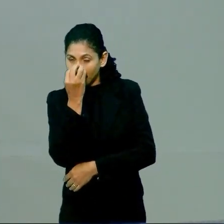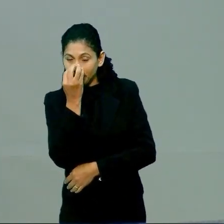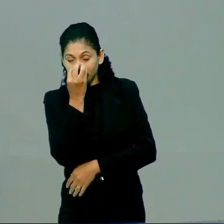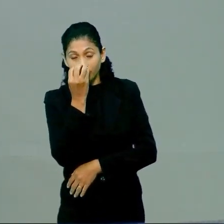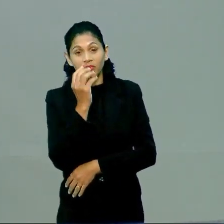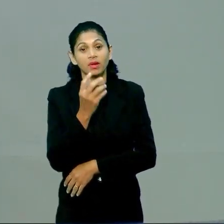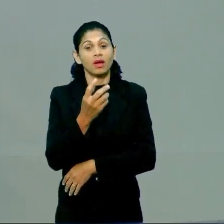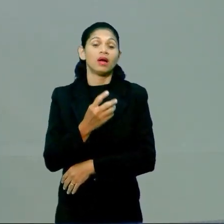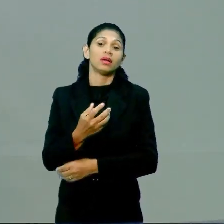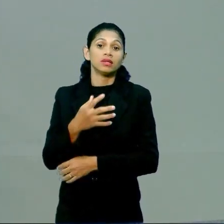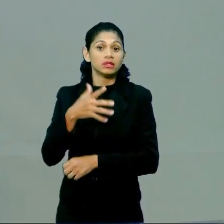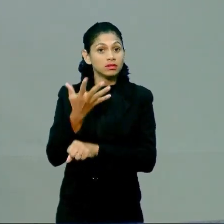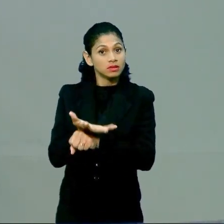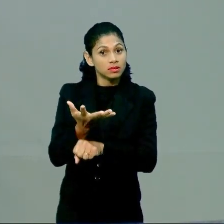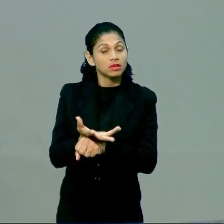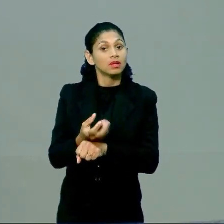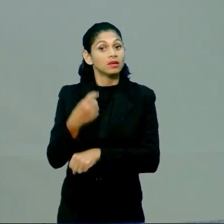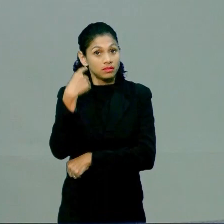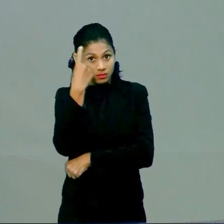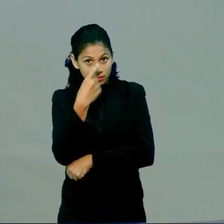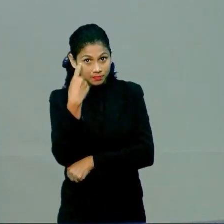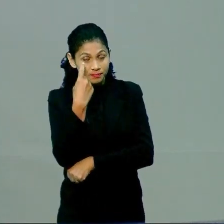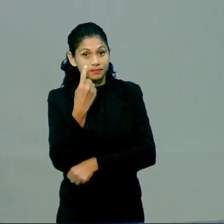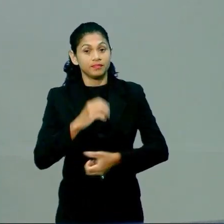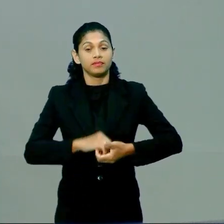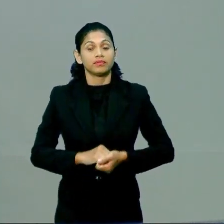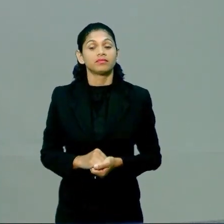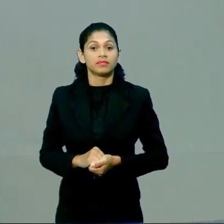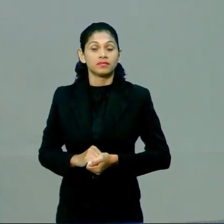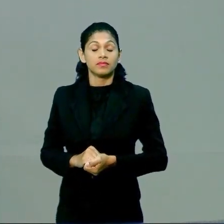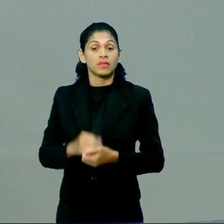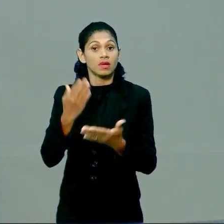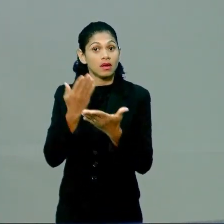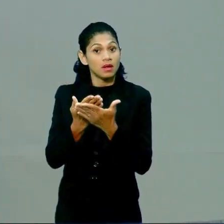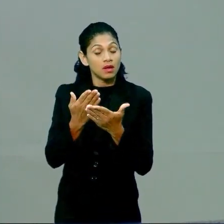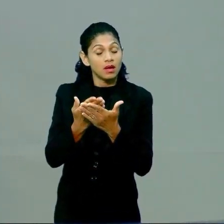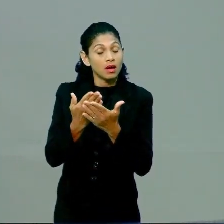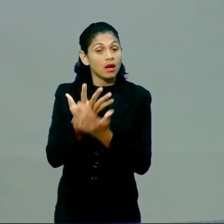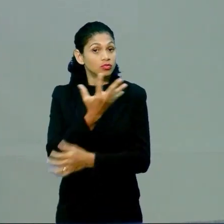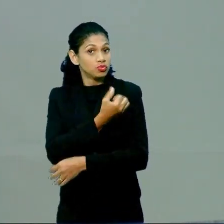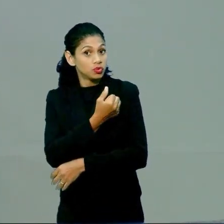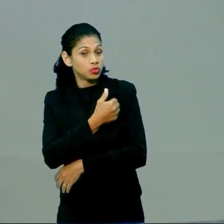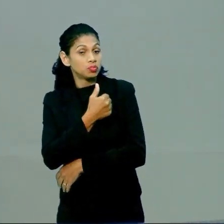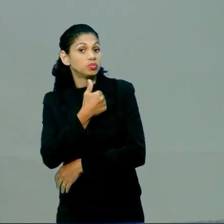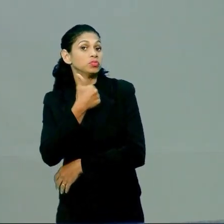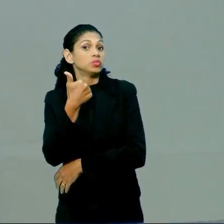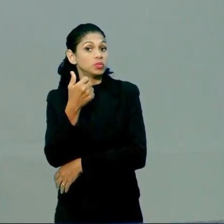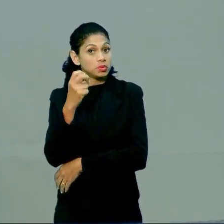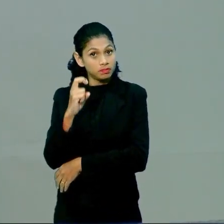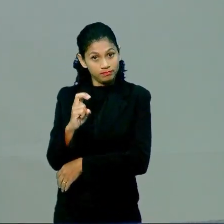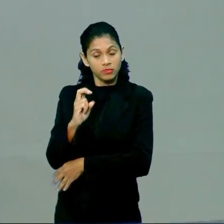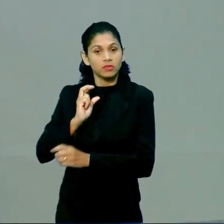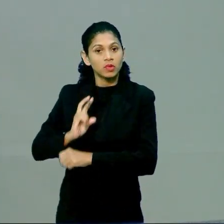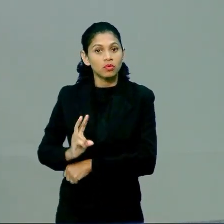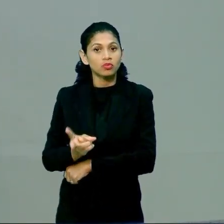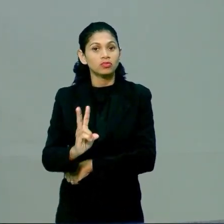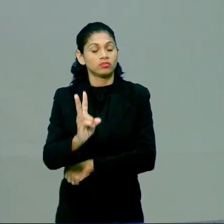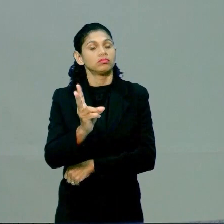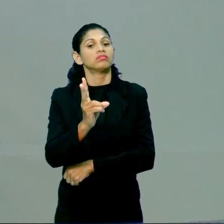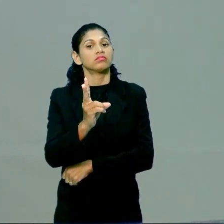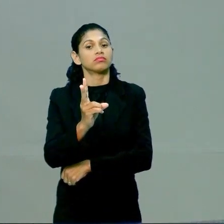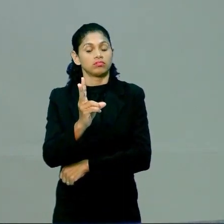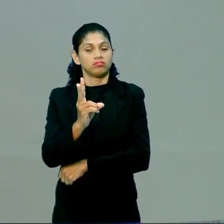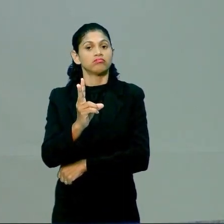espanhola e vamos para mais uma aula então galera aula essa de número 15 a gente vai dar continuidade aí no